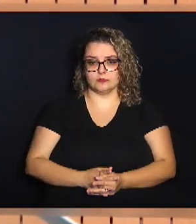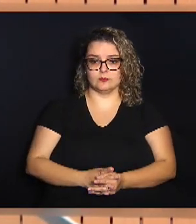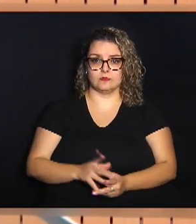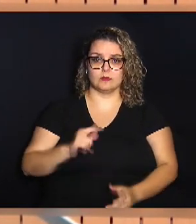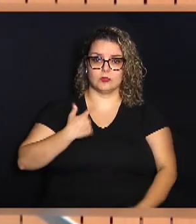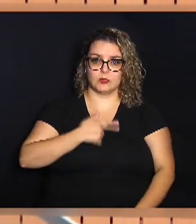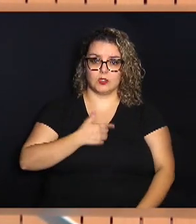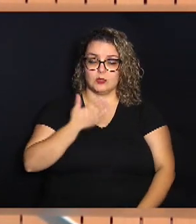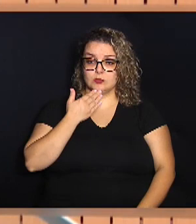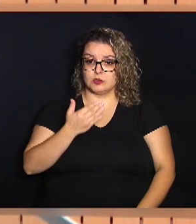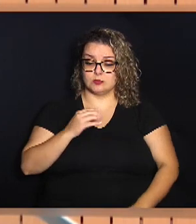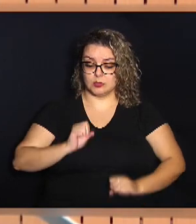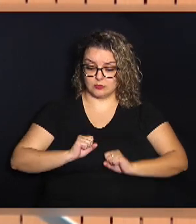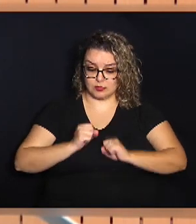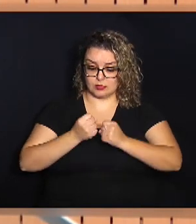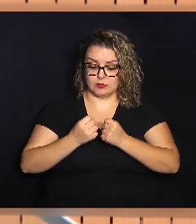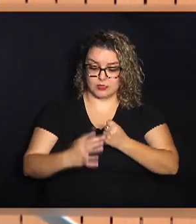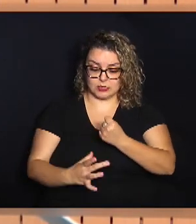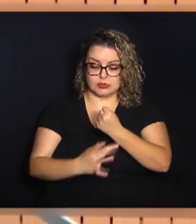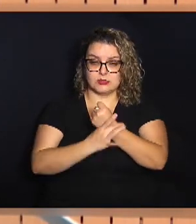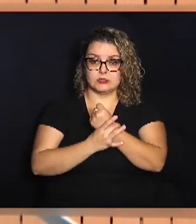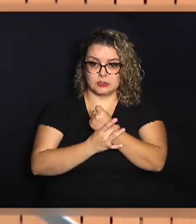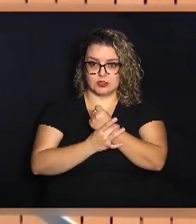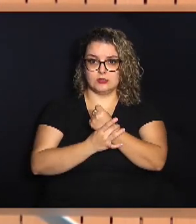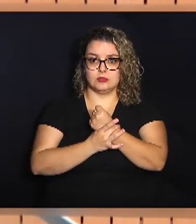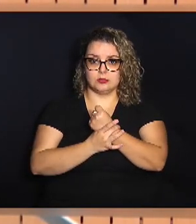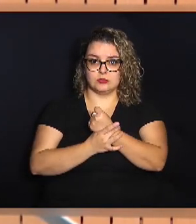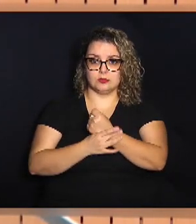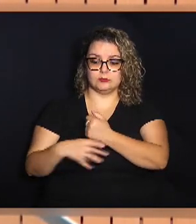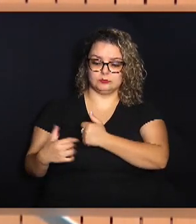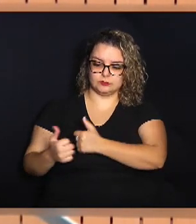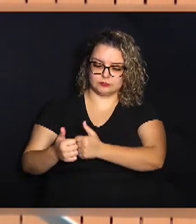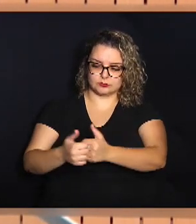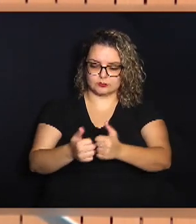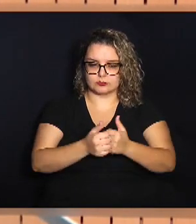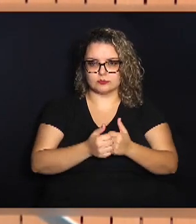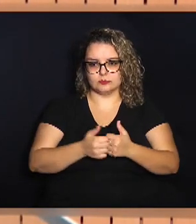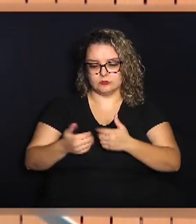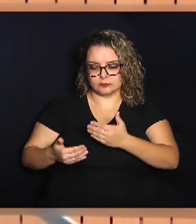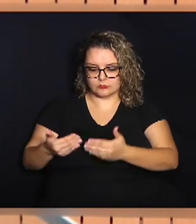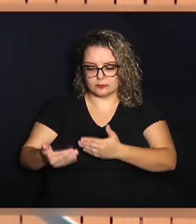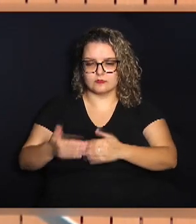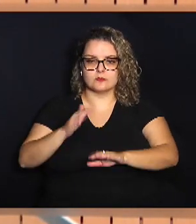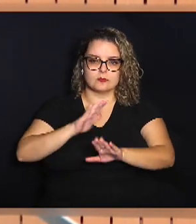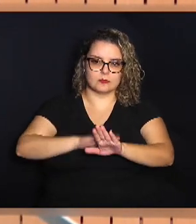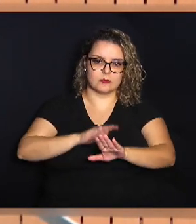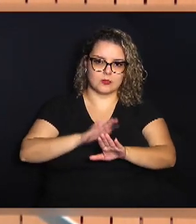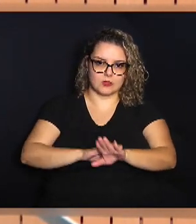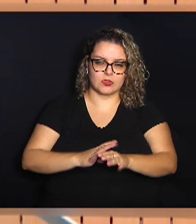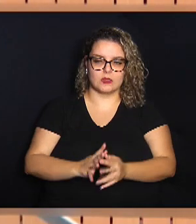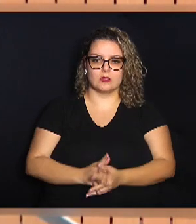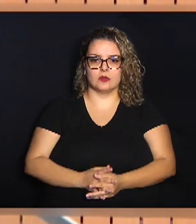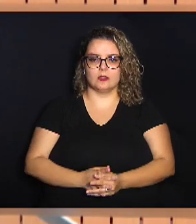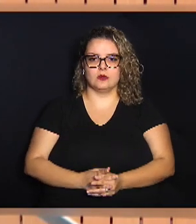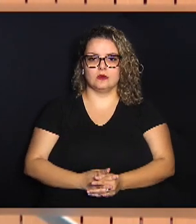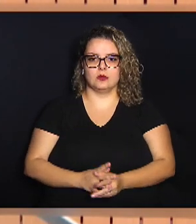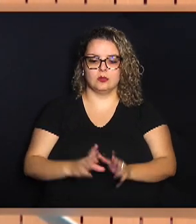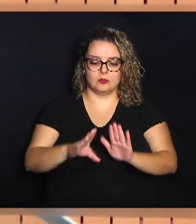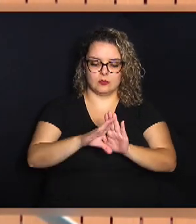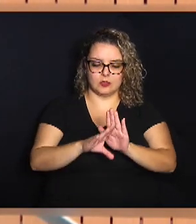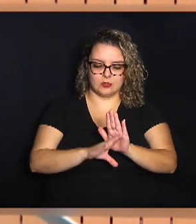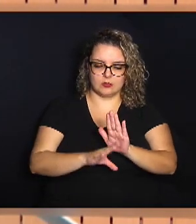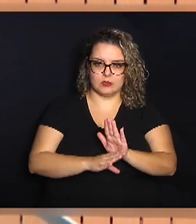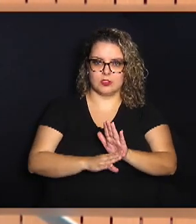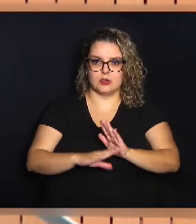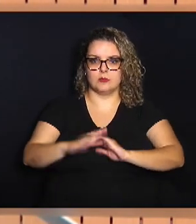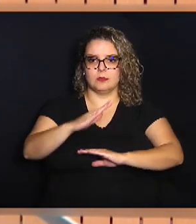o reforço da segurança no entorno e durante as atividades programadas para a